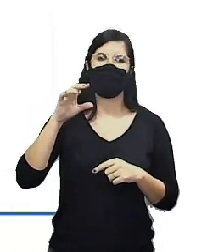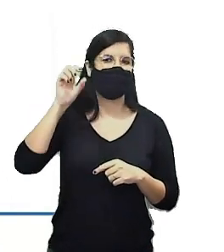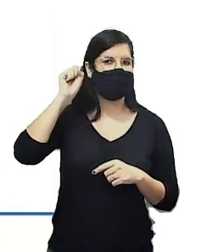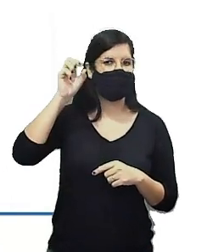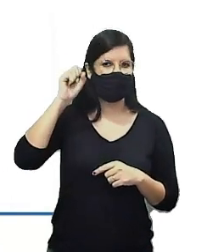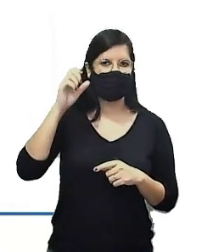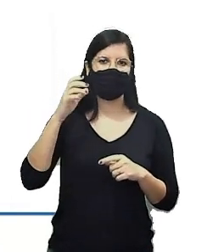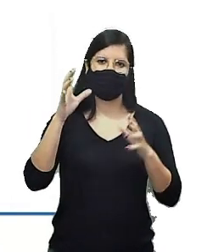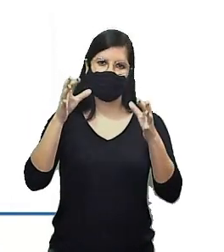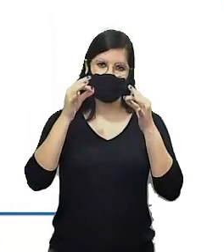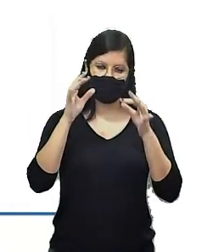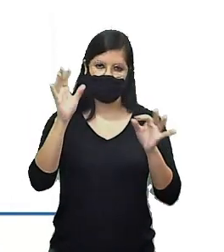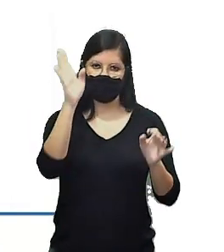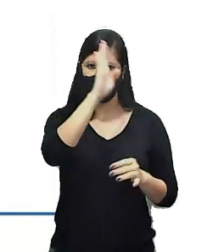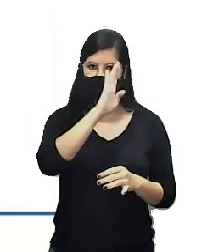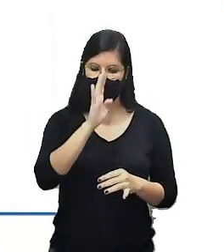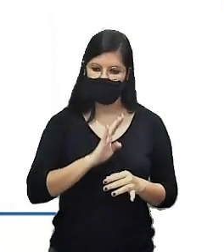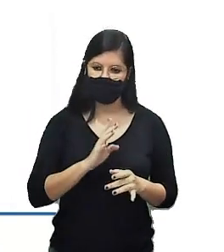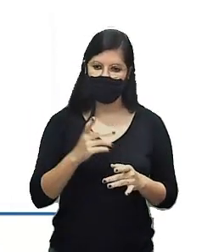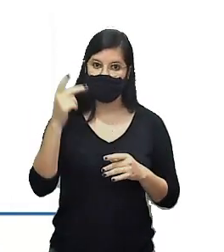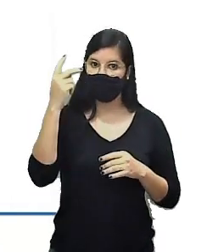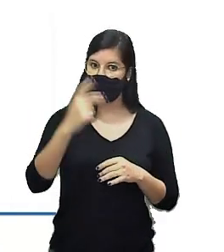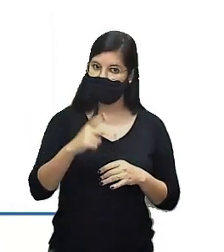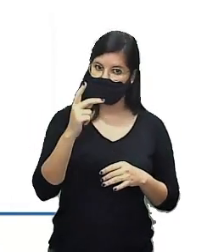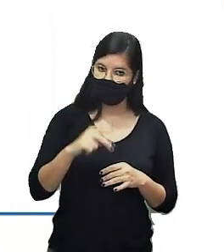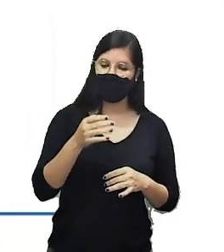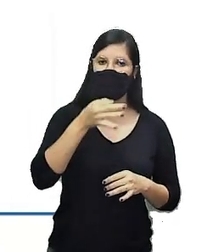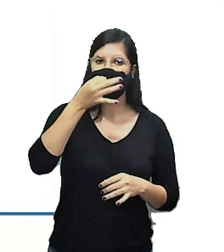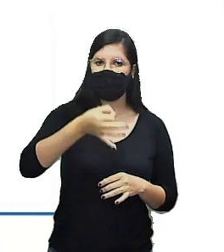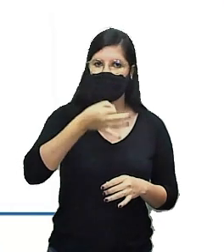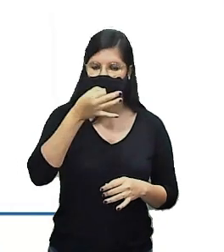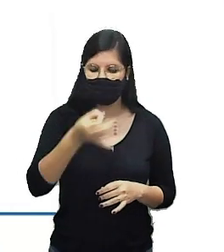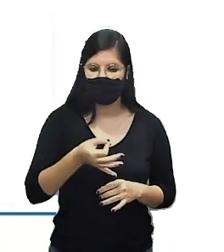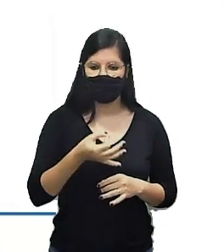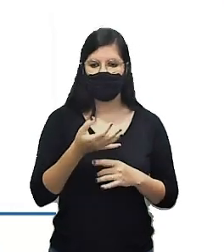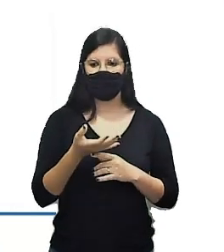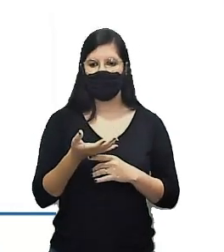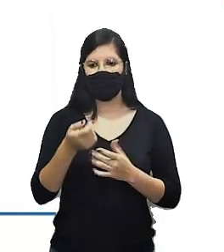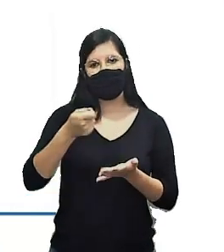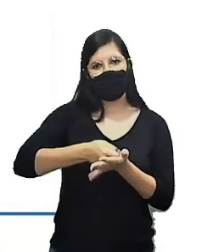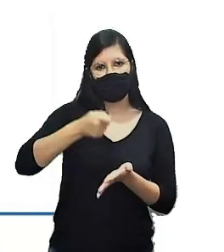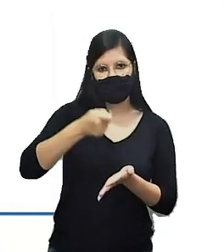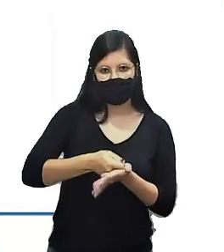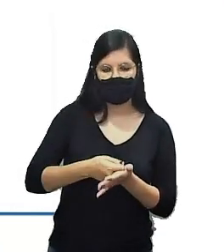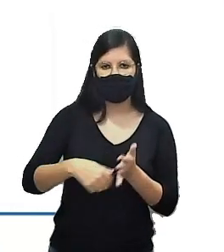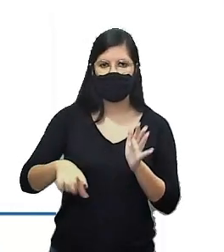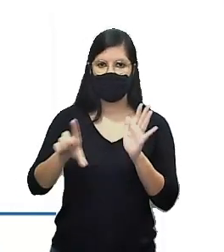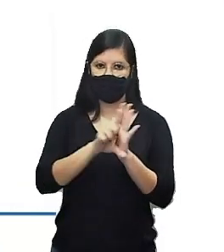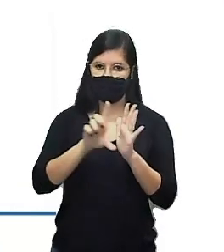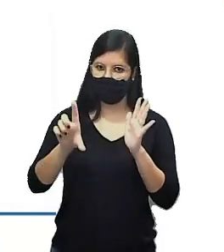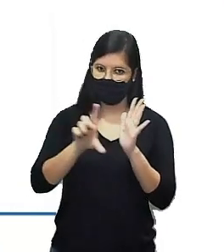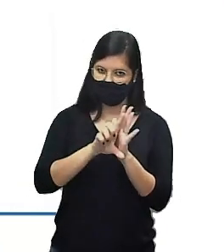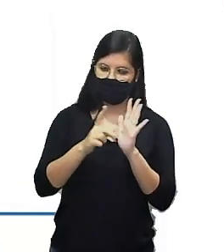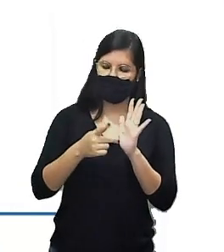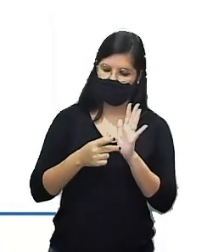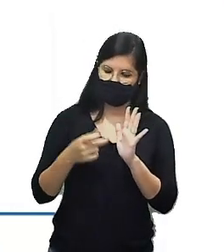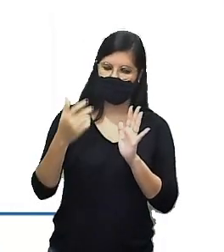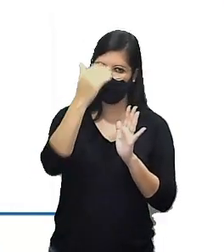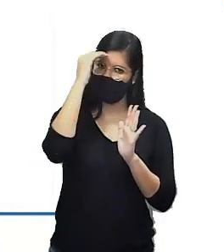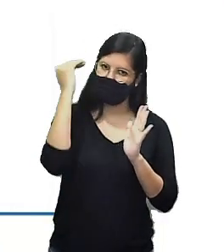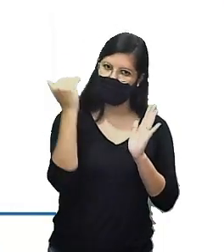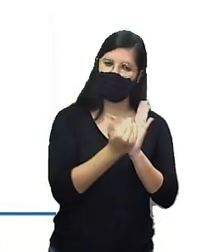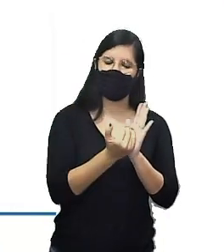no Brasil, em que em determinado momento ele deu a entender, ele sugeriu, né, que deveria haver uma legitimação, uma legalização